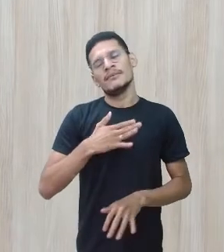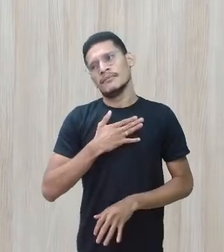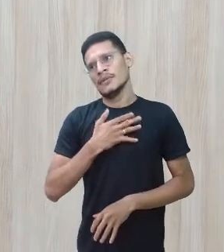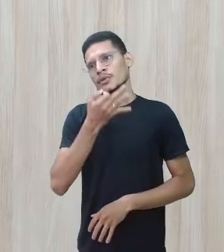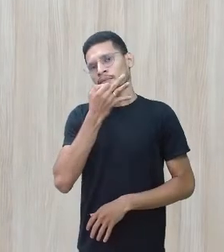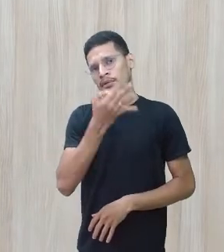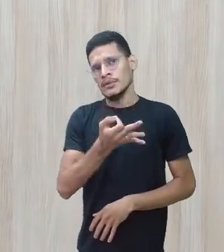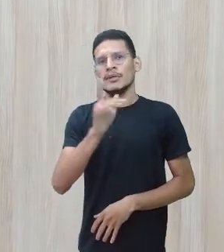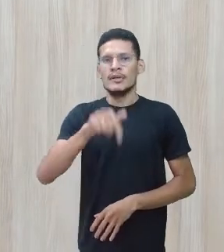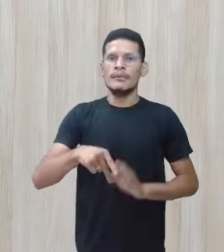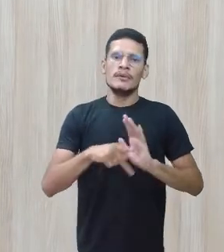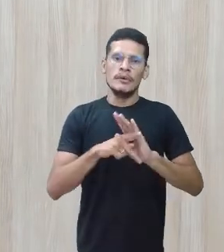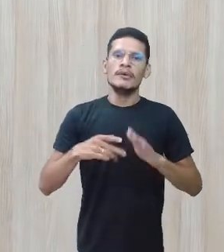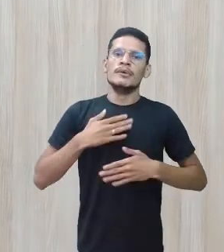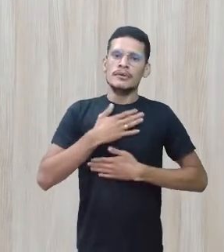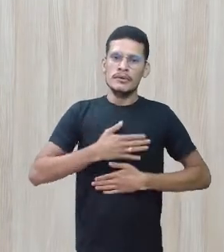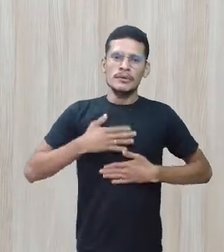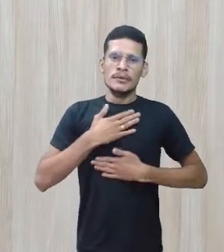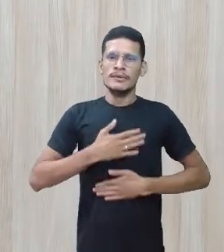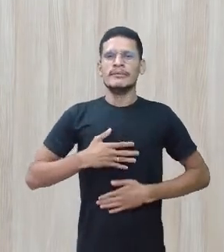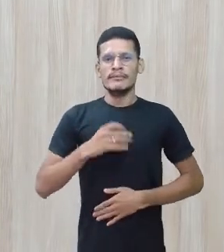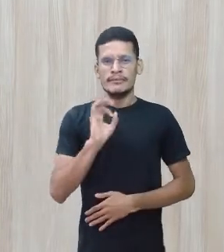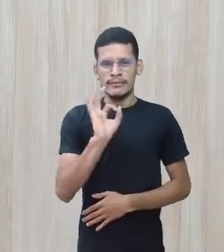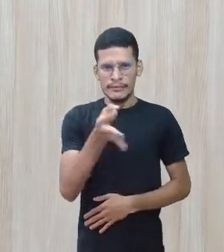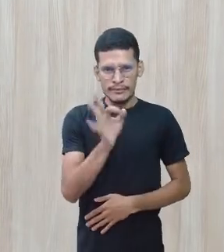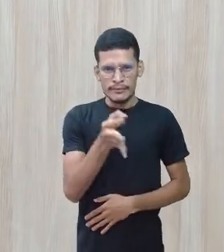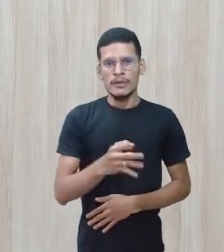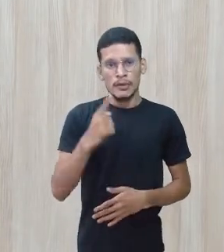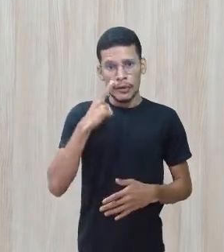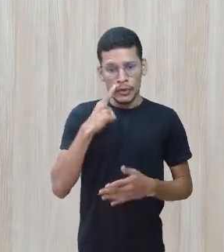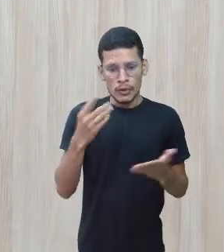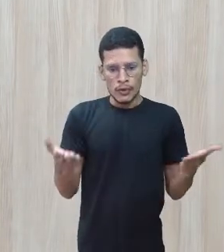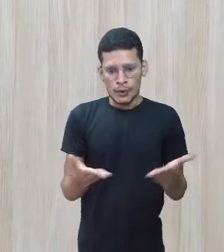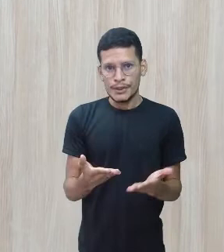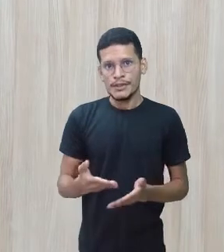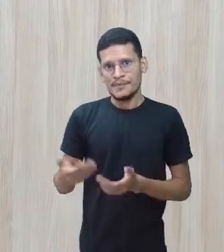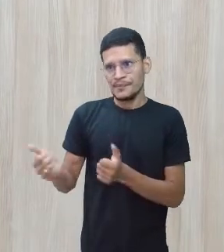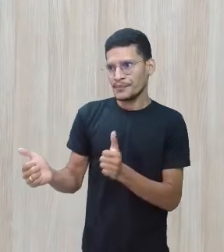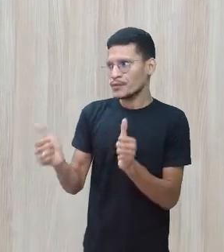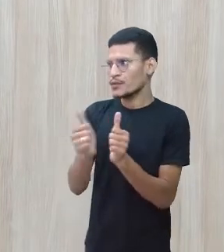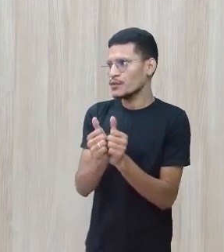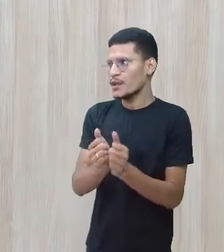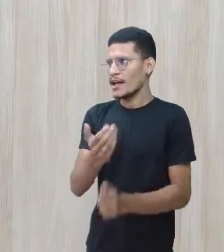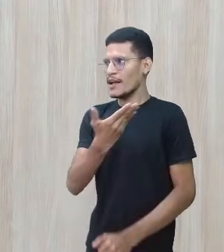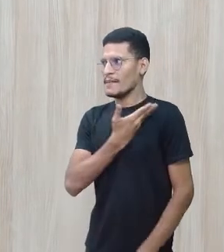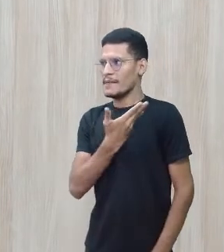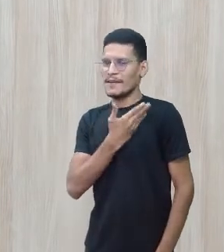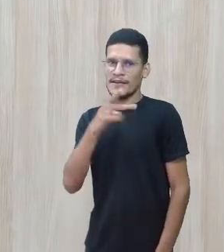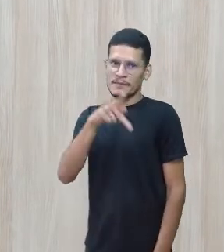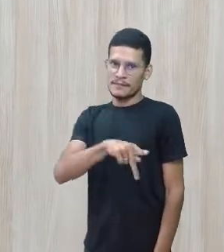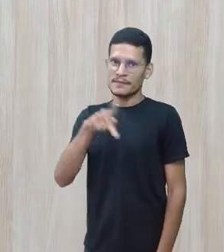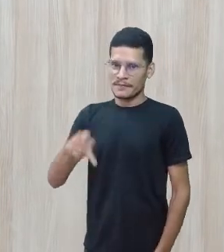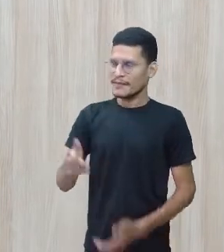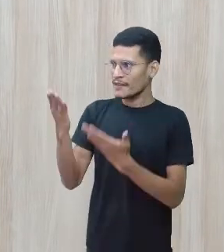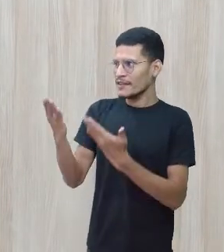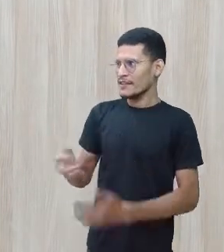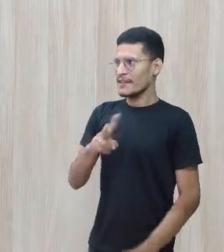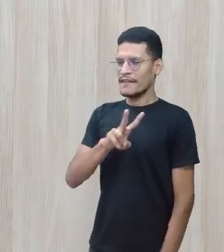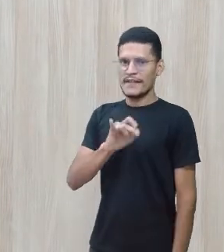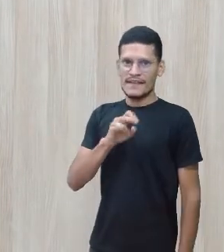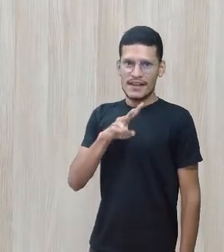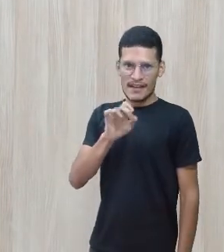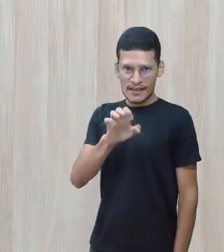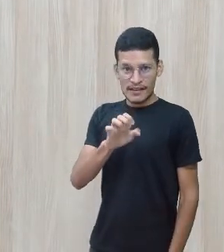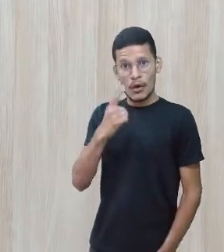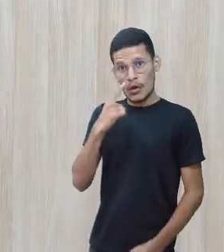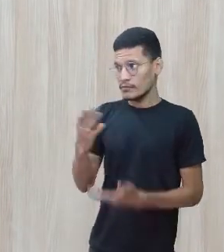das partes mais divertidas da aula. E hoje quem faz nosso chat é minha companheira maravilhosa, professora Viviane de Língua Portuguesa. Vamos